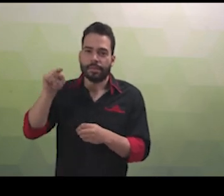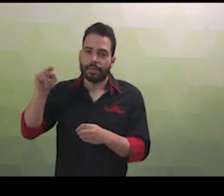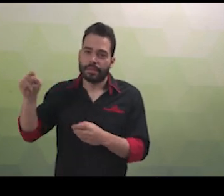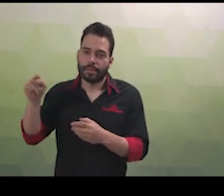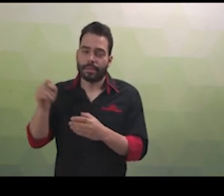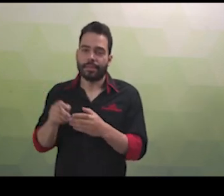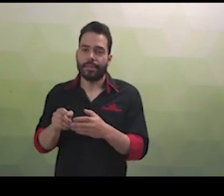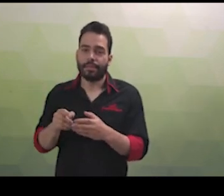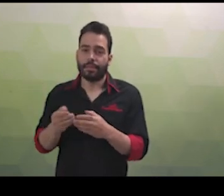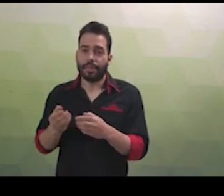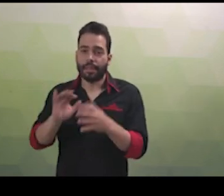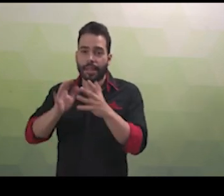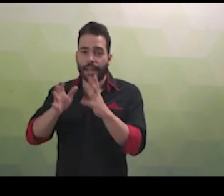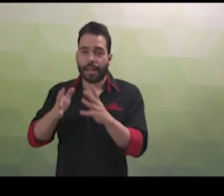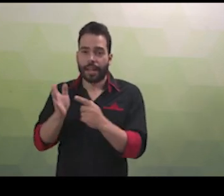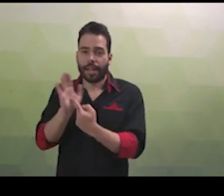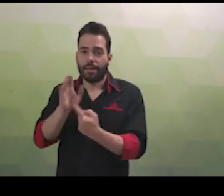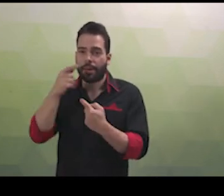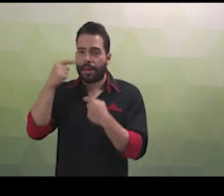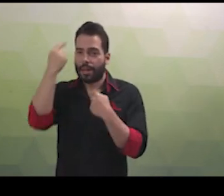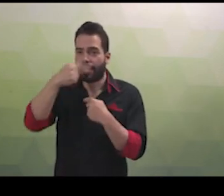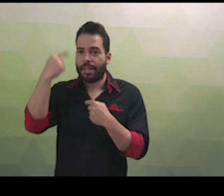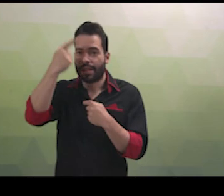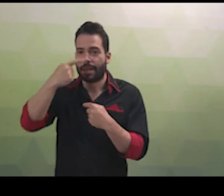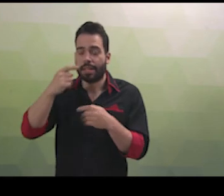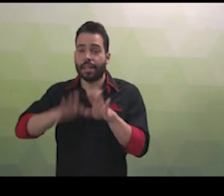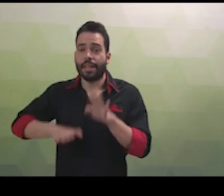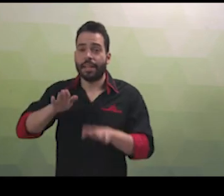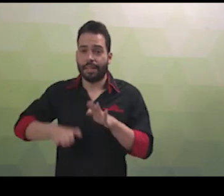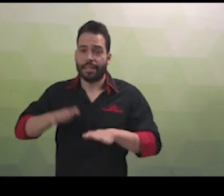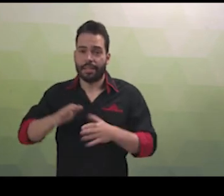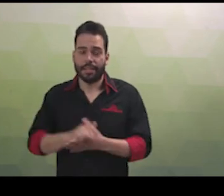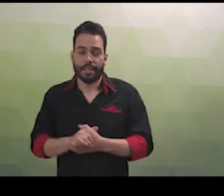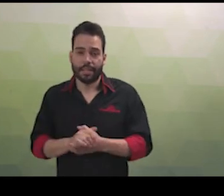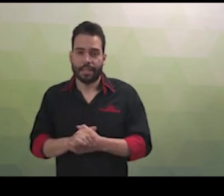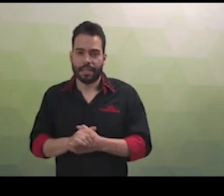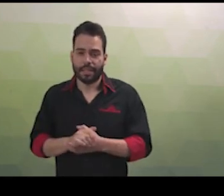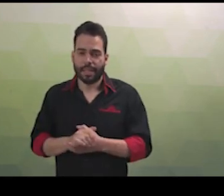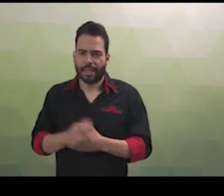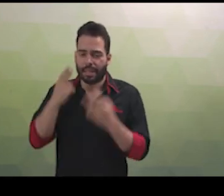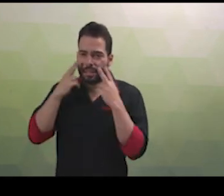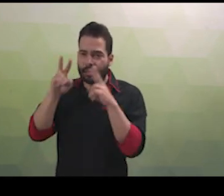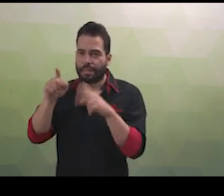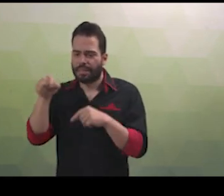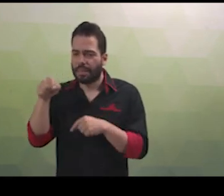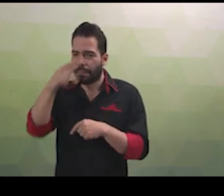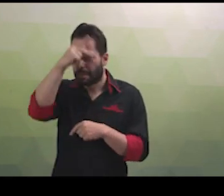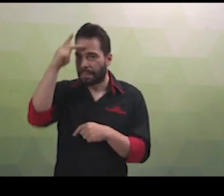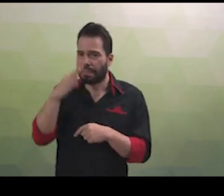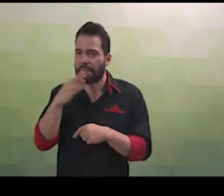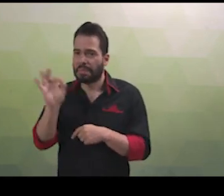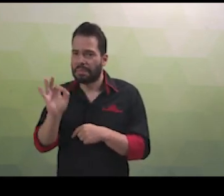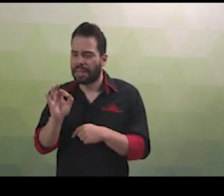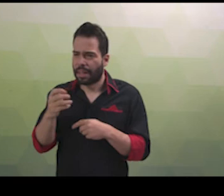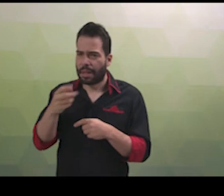pontos, reticências. Isso aparece na Libras na expressão facial, que muitas vezes é vista por quem